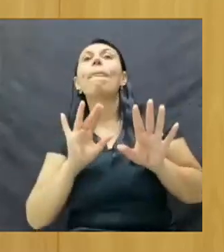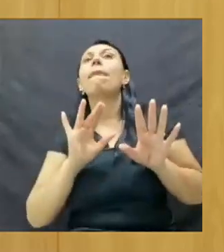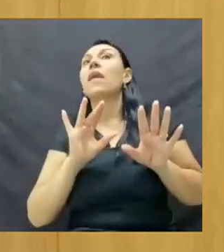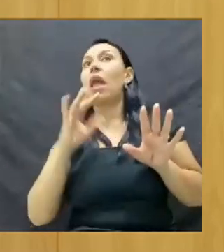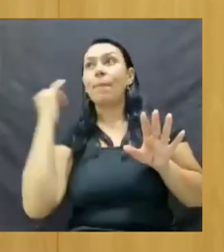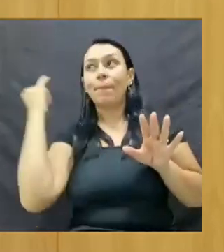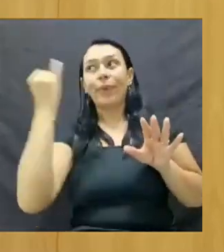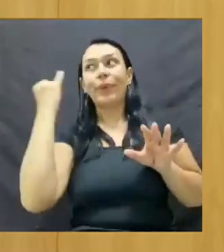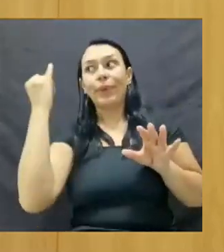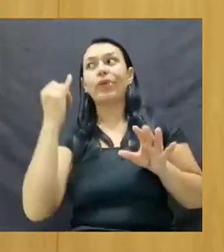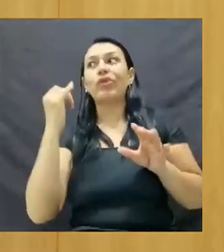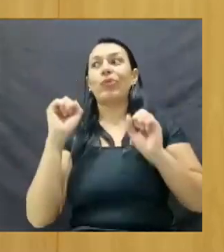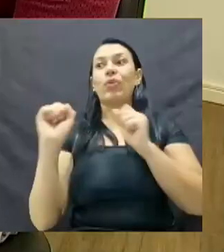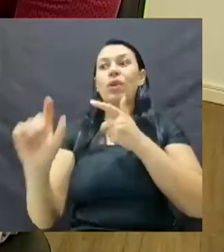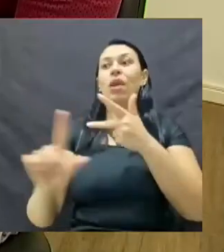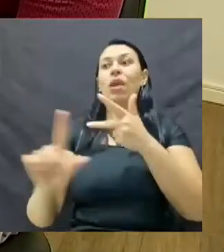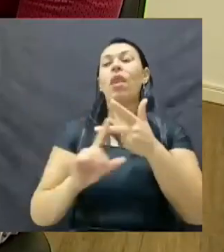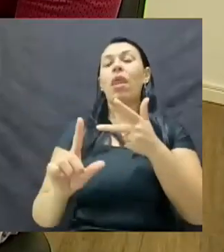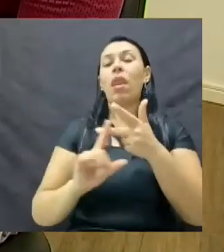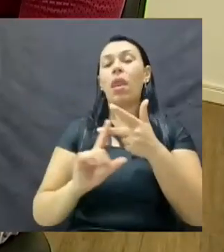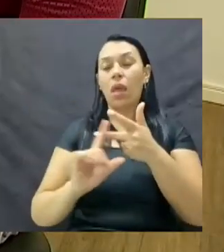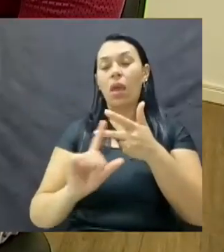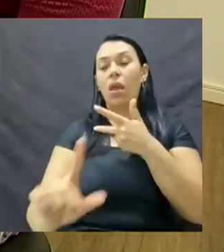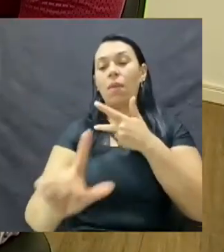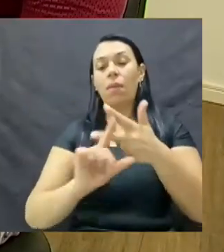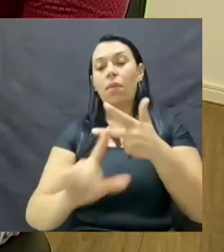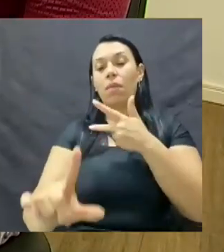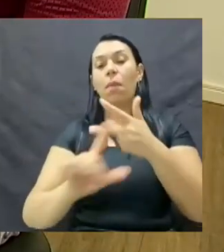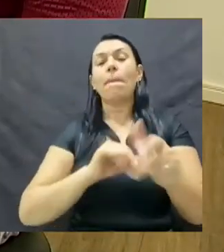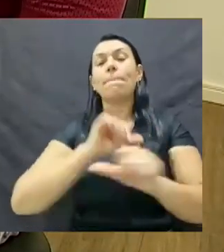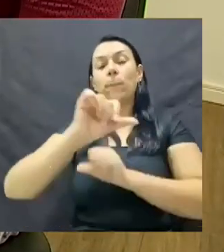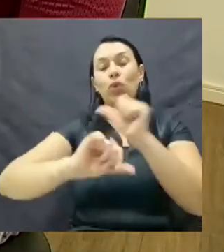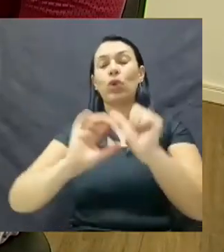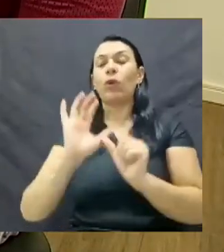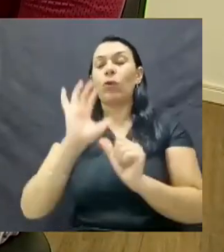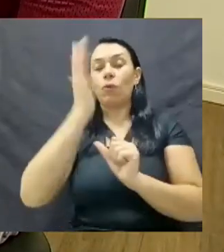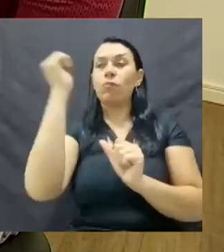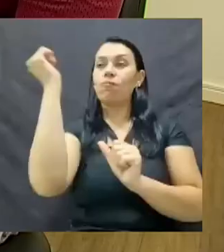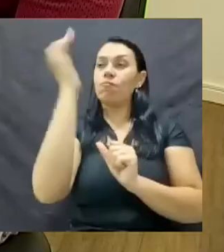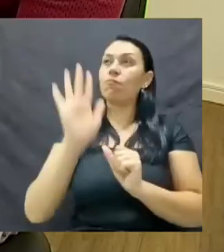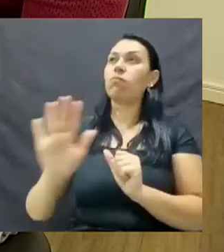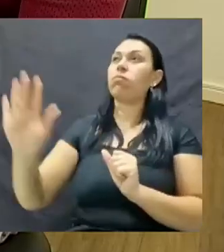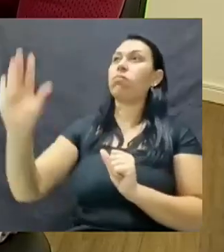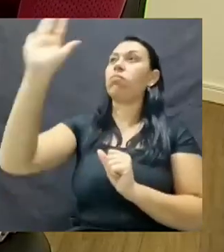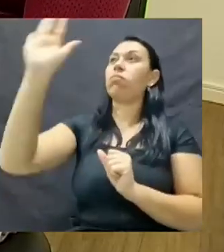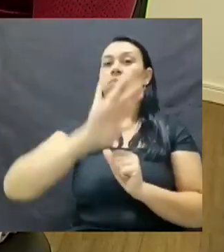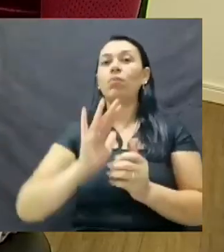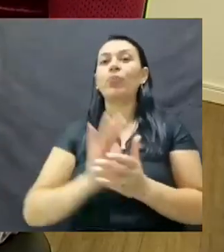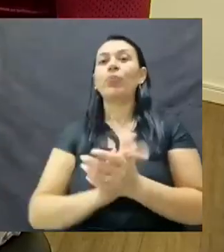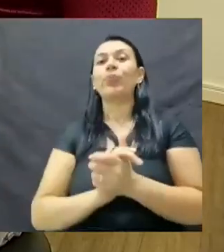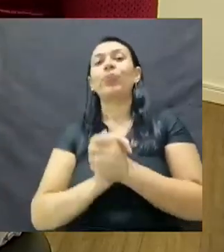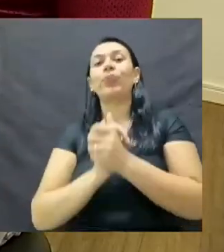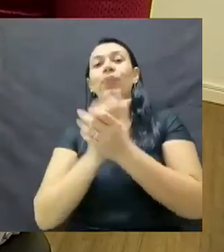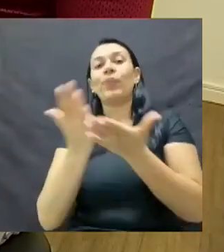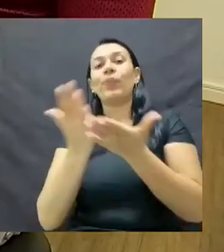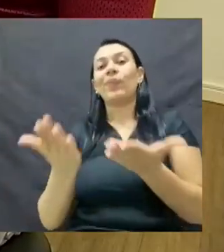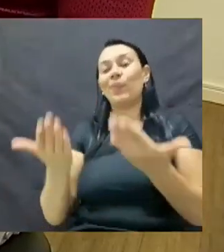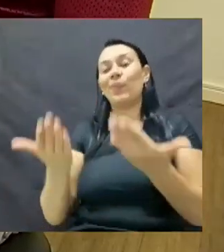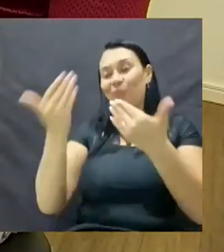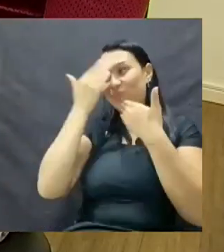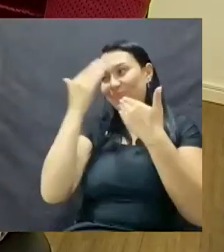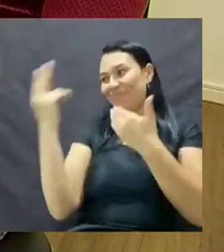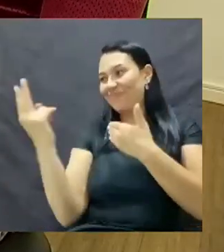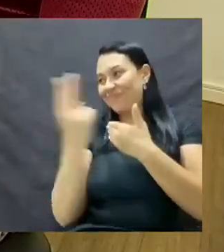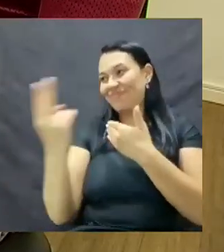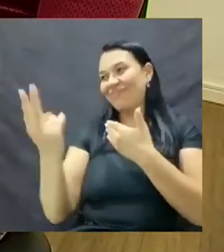legislativo, mudanças vão acontecer no Brasil afora. Hugo e Ronan, muito obrigado, né, por essa entrevista, por poder contar um